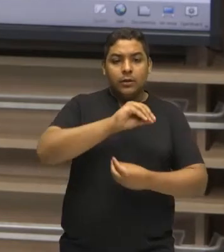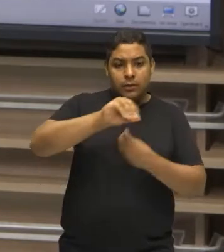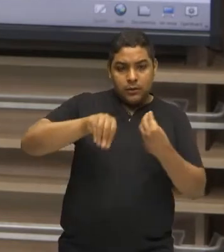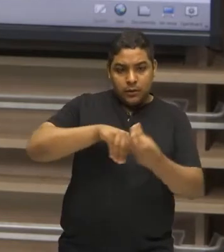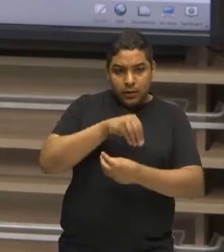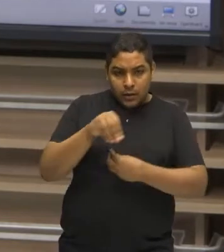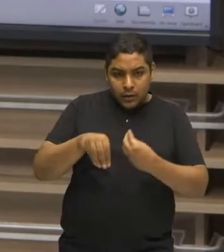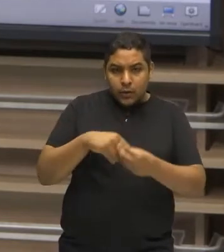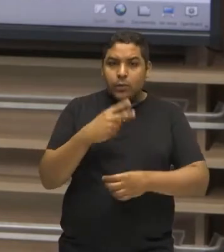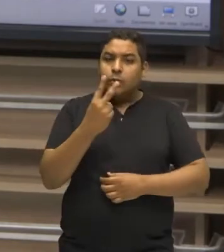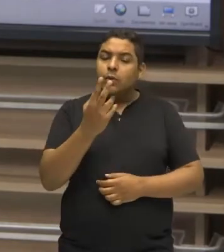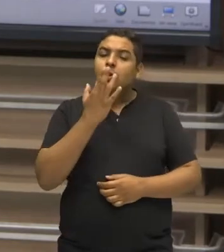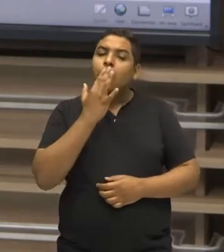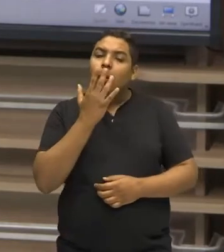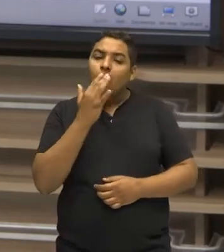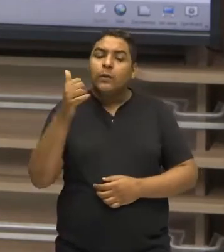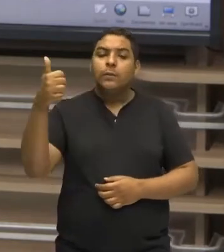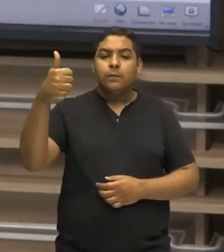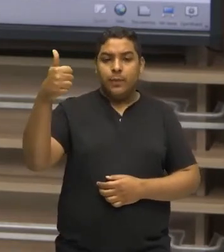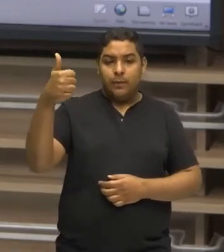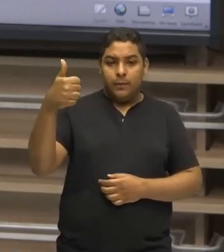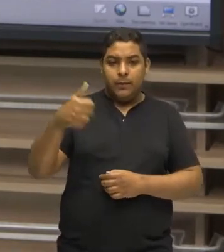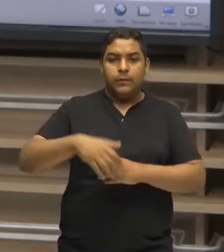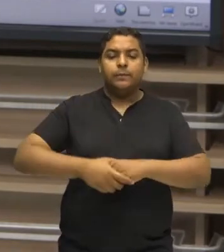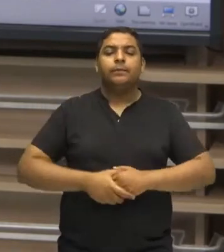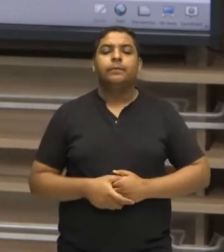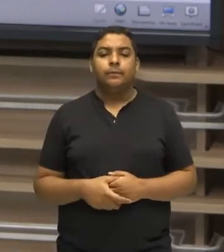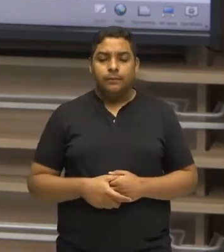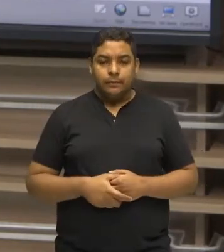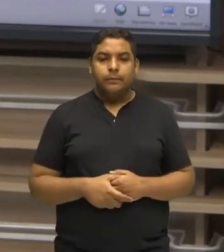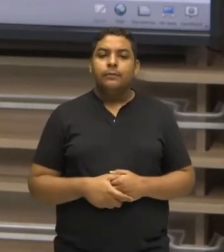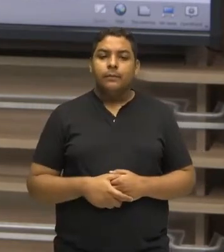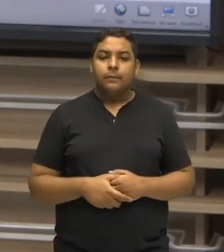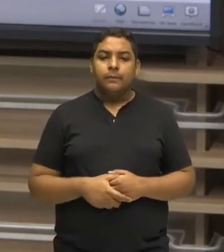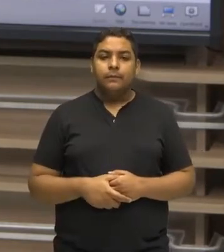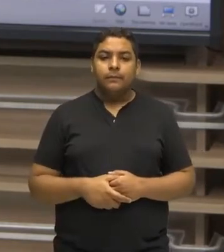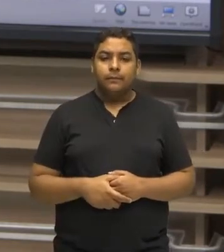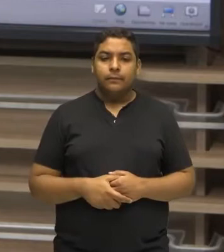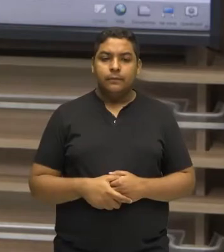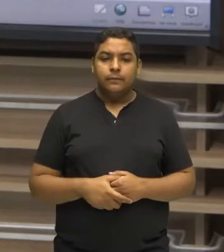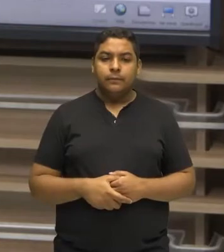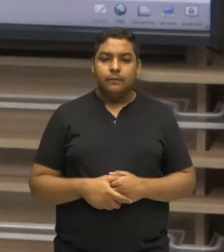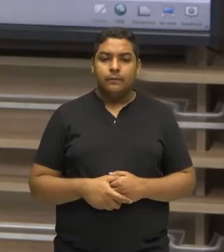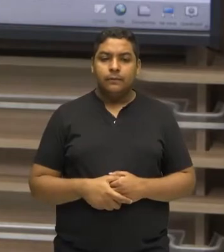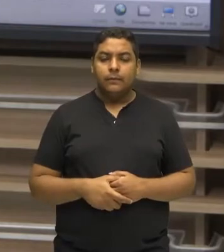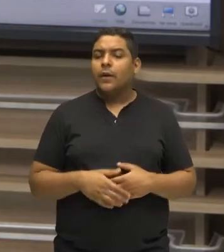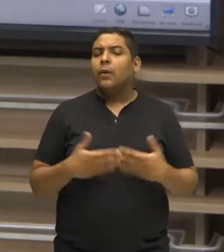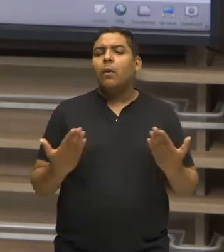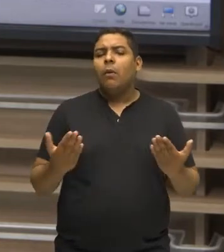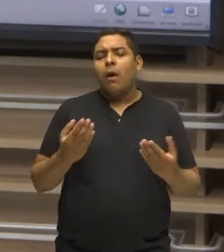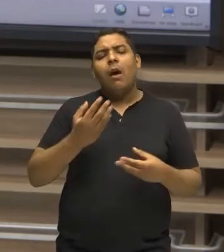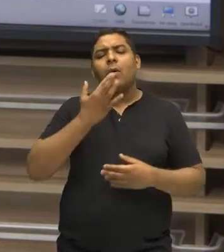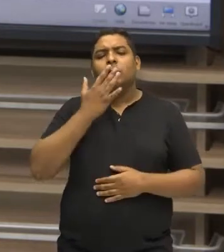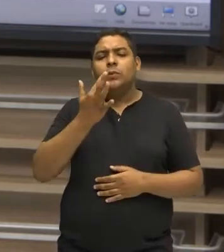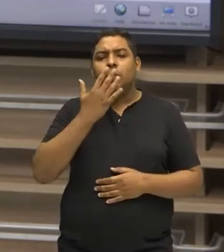cores primárias, então são as cores secundárias. E quais seriam essas